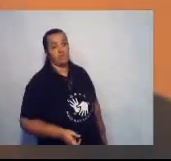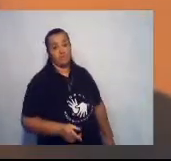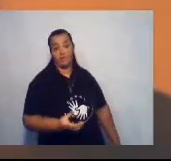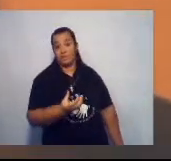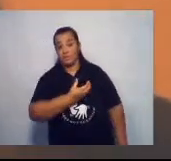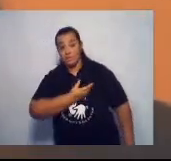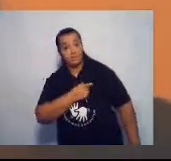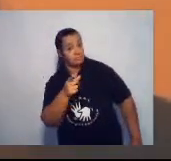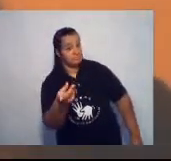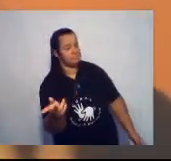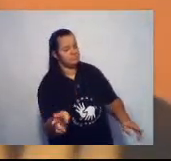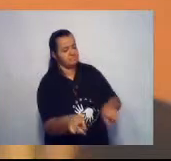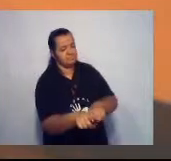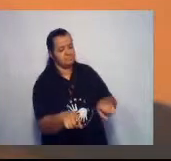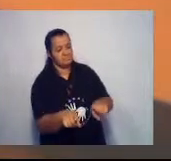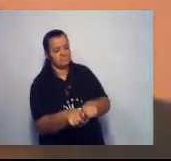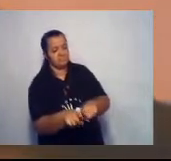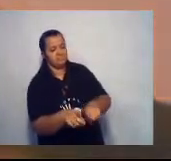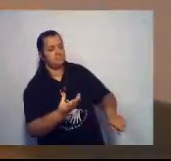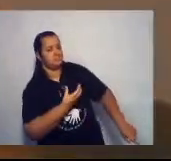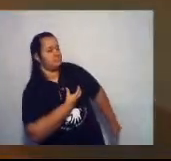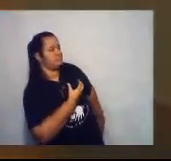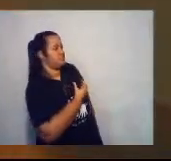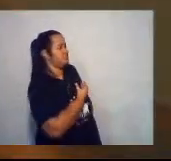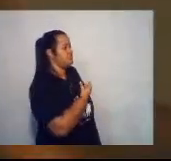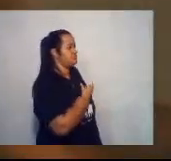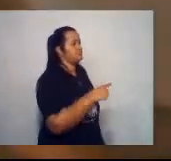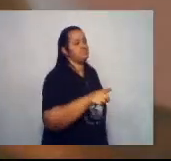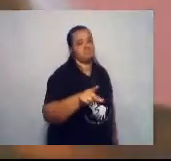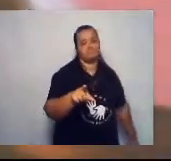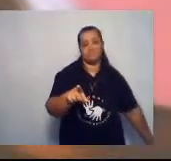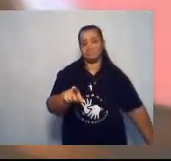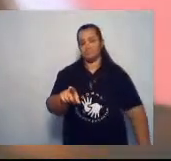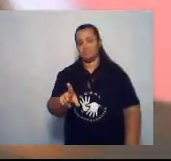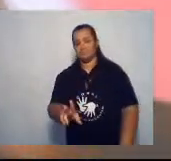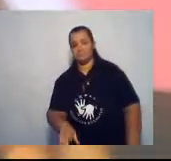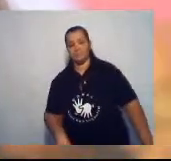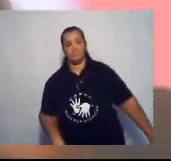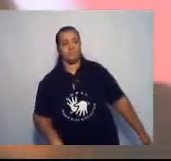se você quer e eu também tô querendo você.